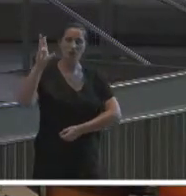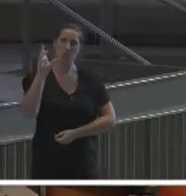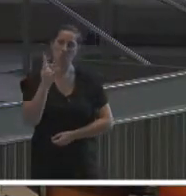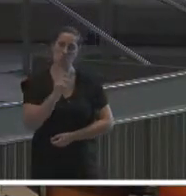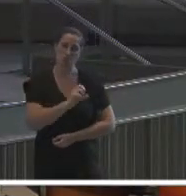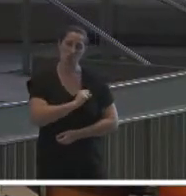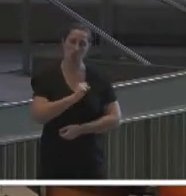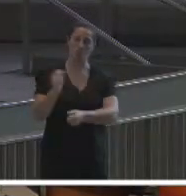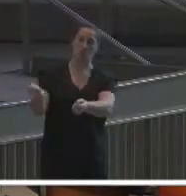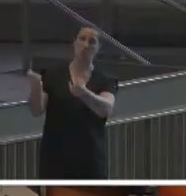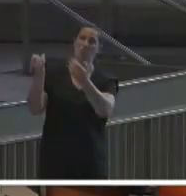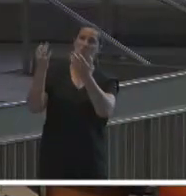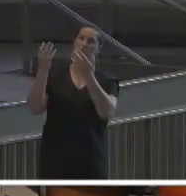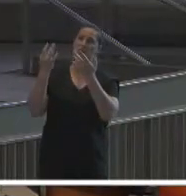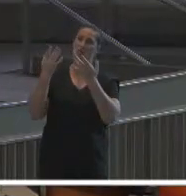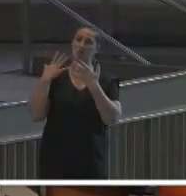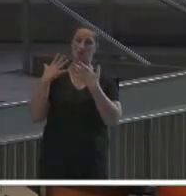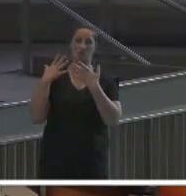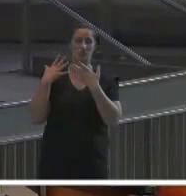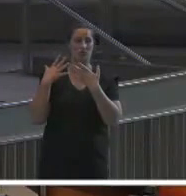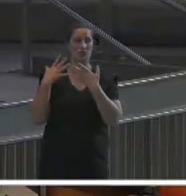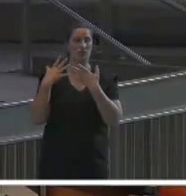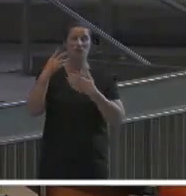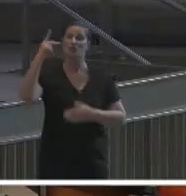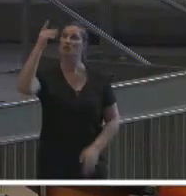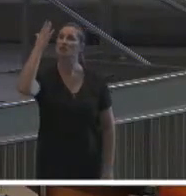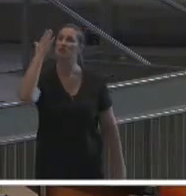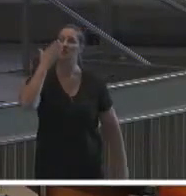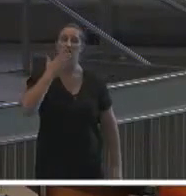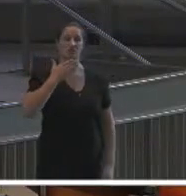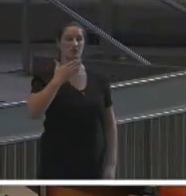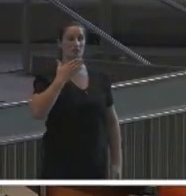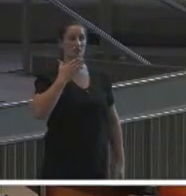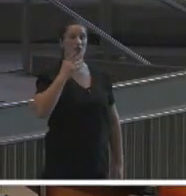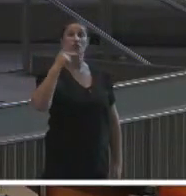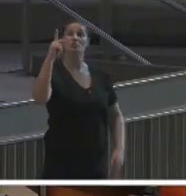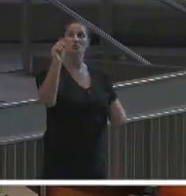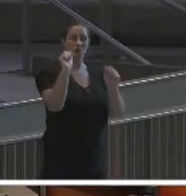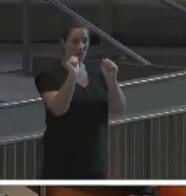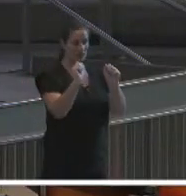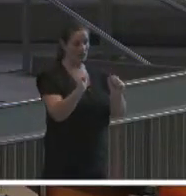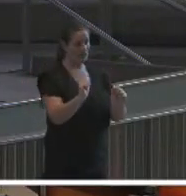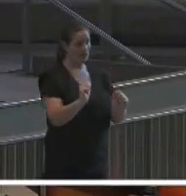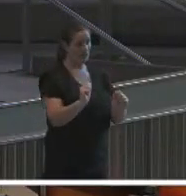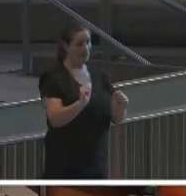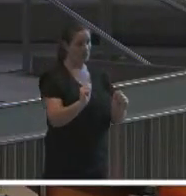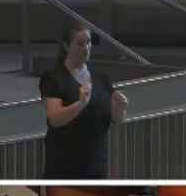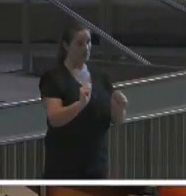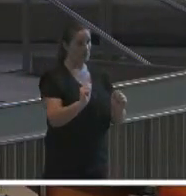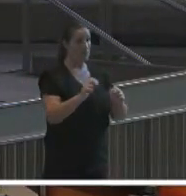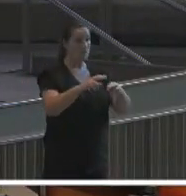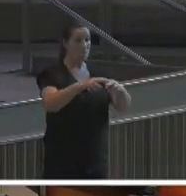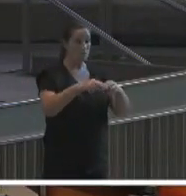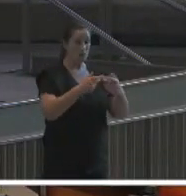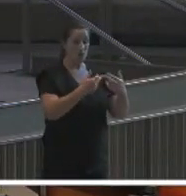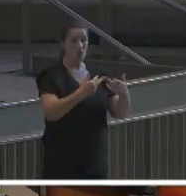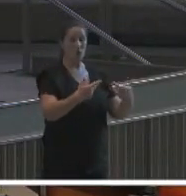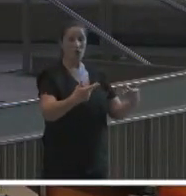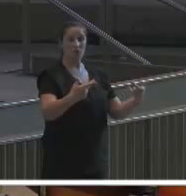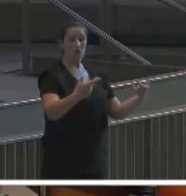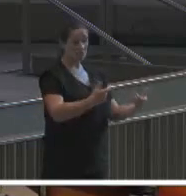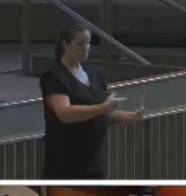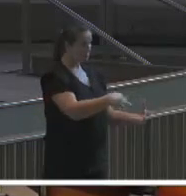suas bênçãos, a sua presença, o seu poder, por alguma coisa ou